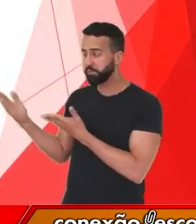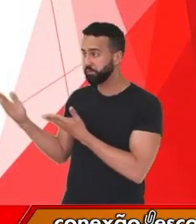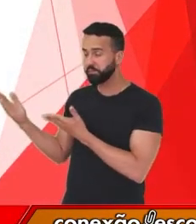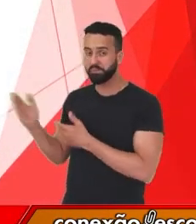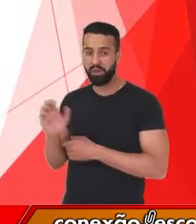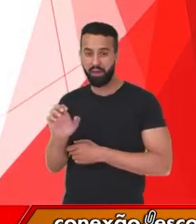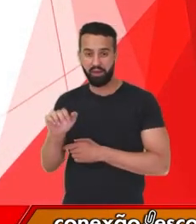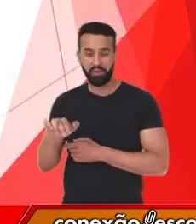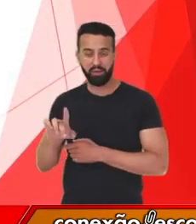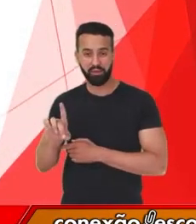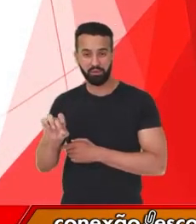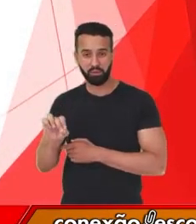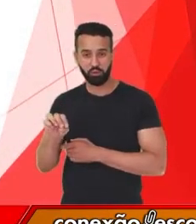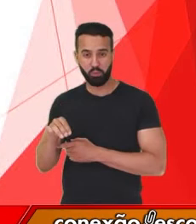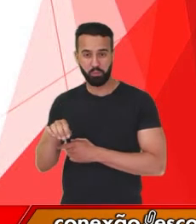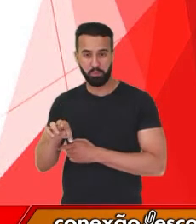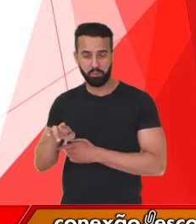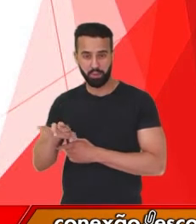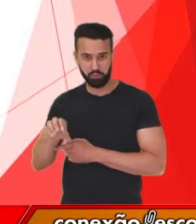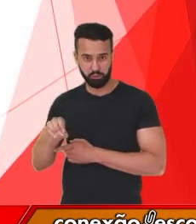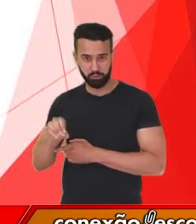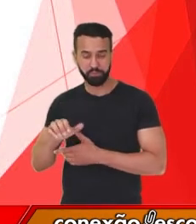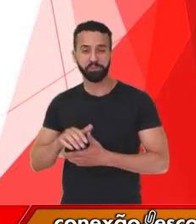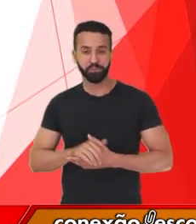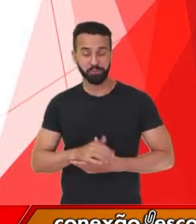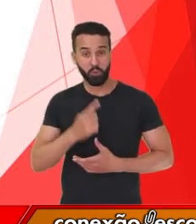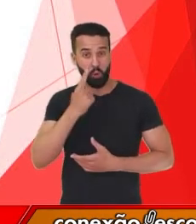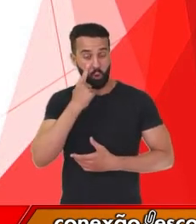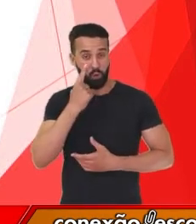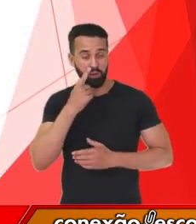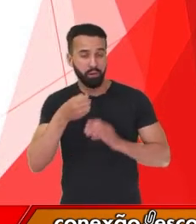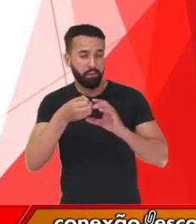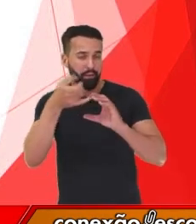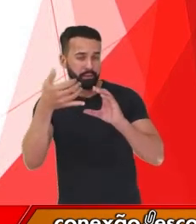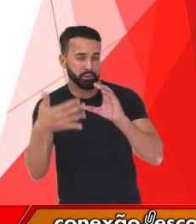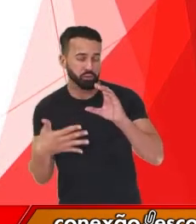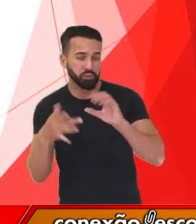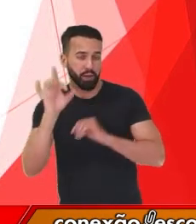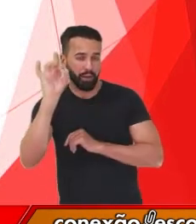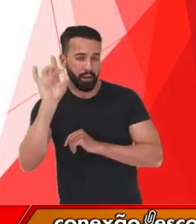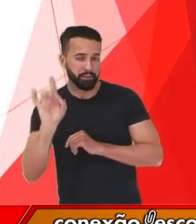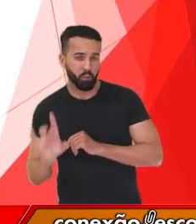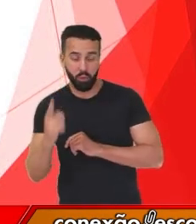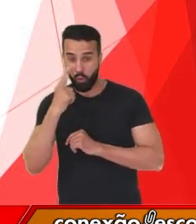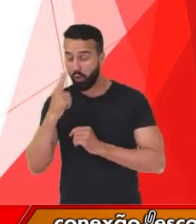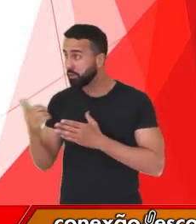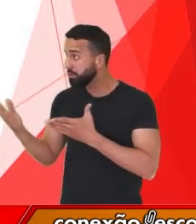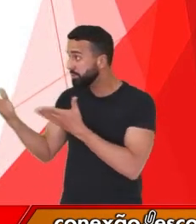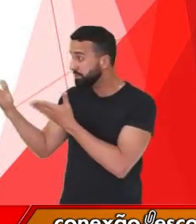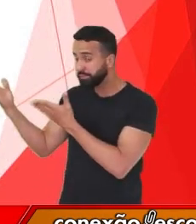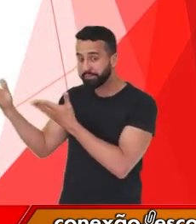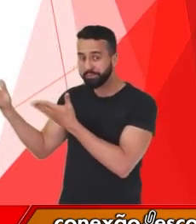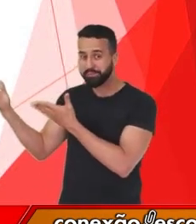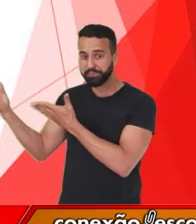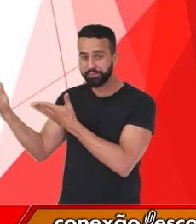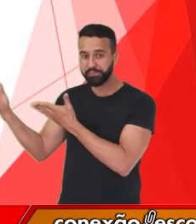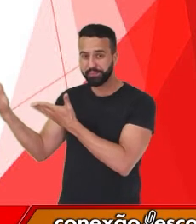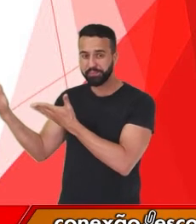A imagem aponta cada uma dessas partes que eu citei. Nós temos aqui o